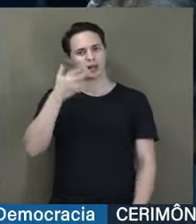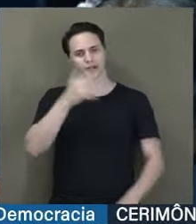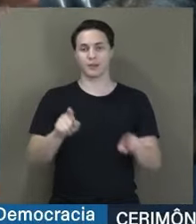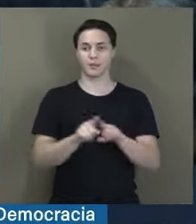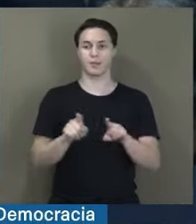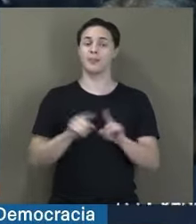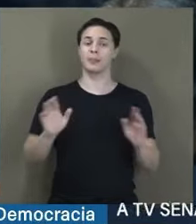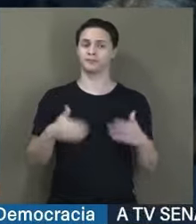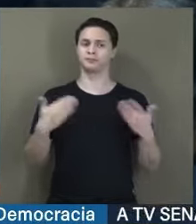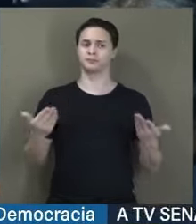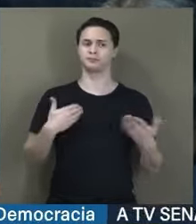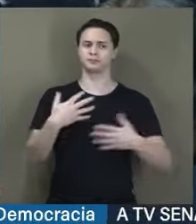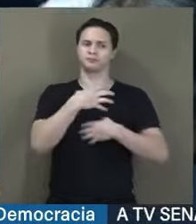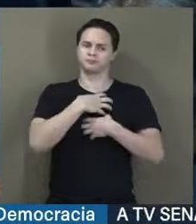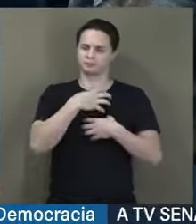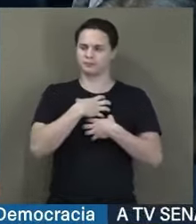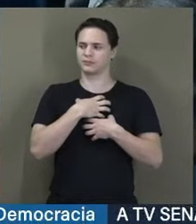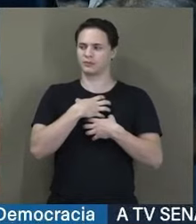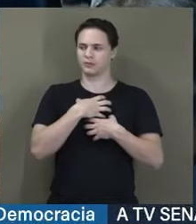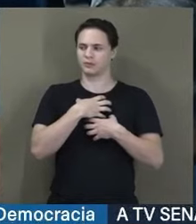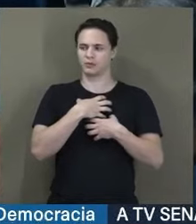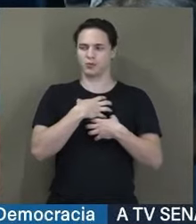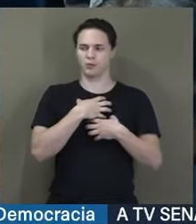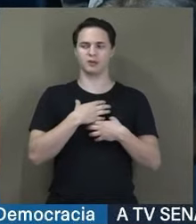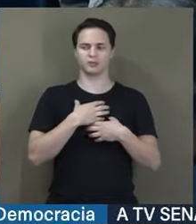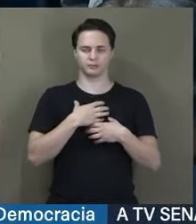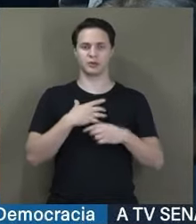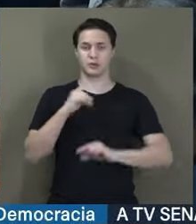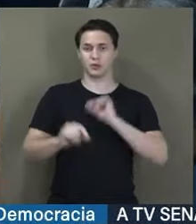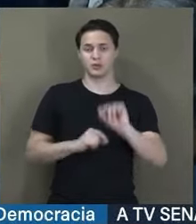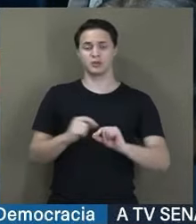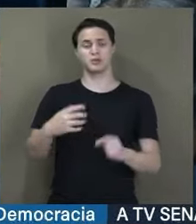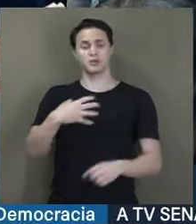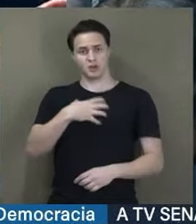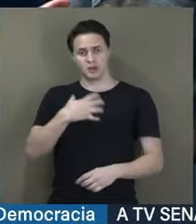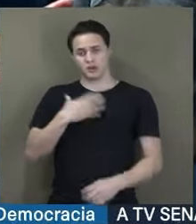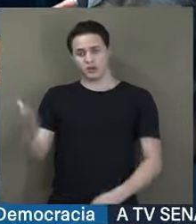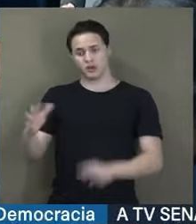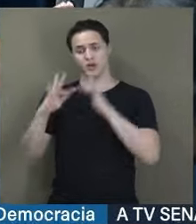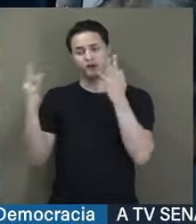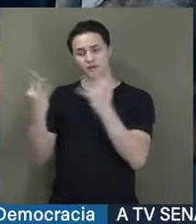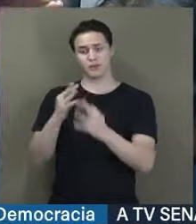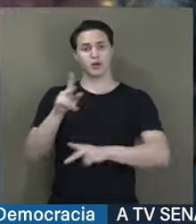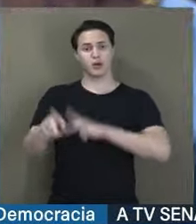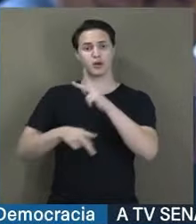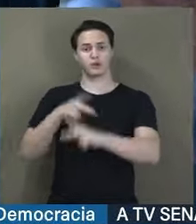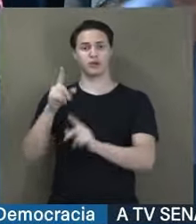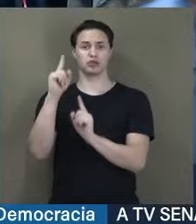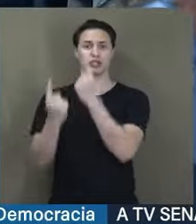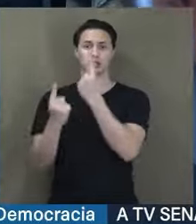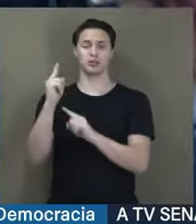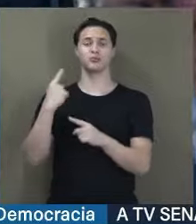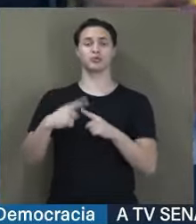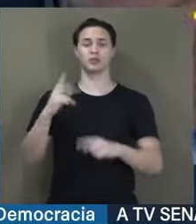E fica minhas condolências à família do Sebastião Pinheira e ao povo do Chile, porque